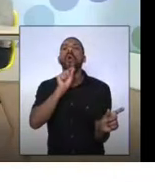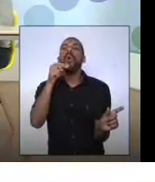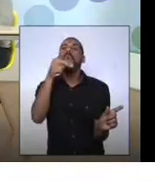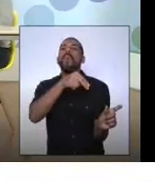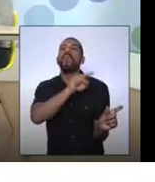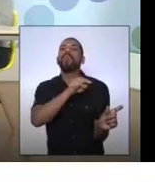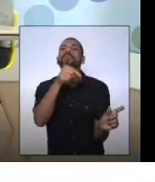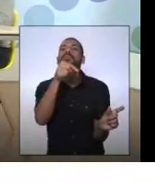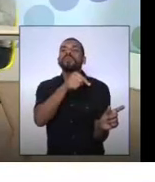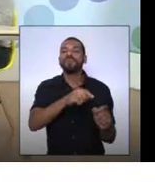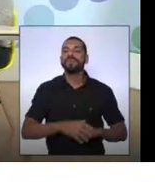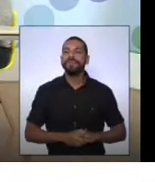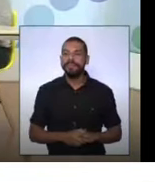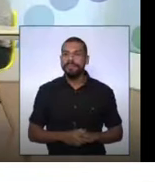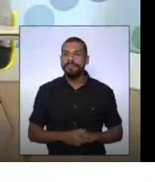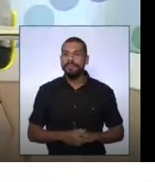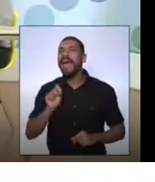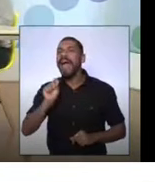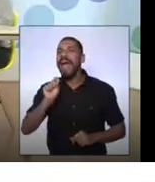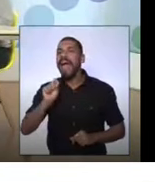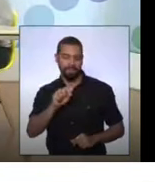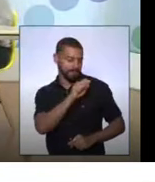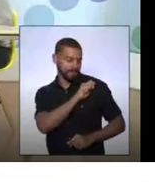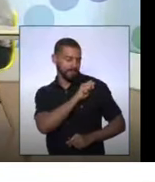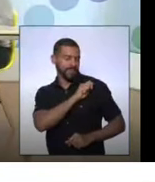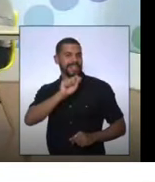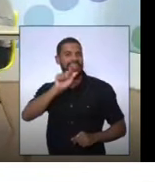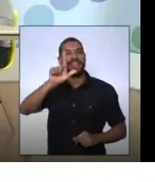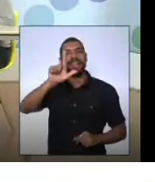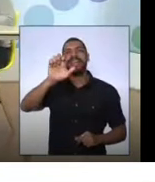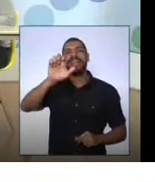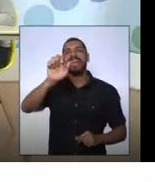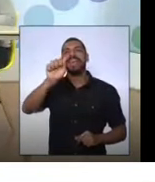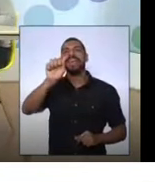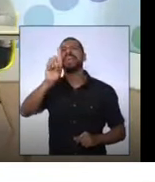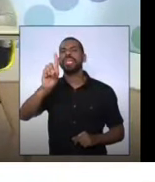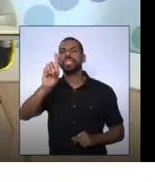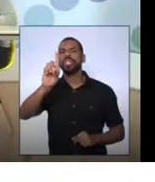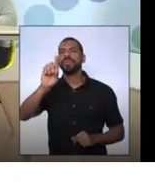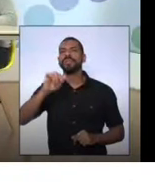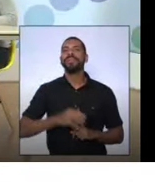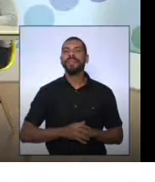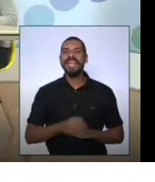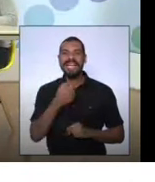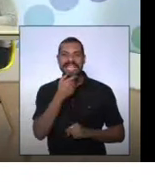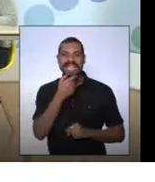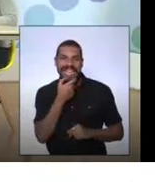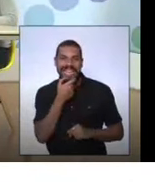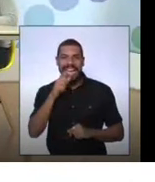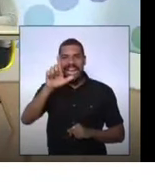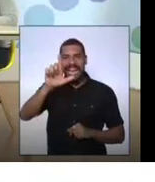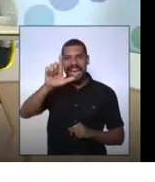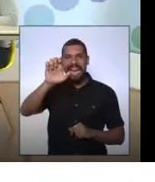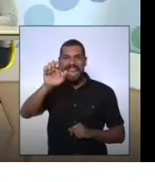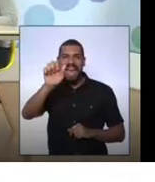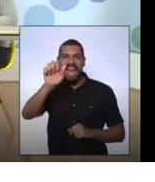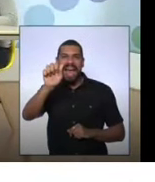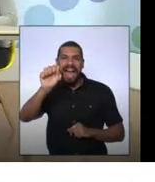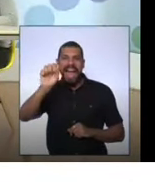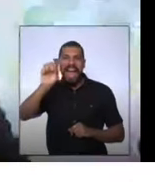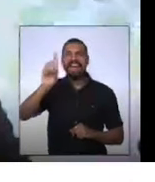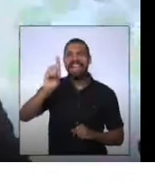líder. Na verdade, ela está afirmando, é o lead. É o lead, do inglês L-E-A-D, né? A gente tem como